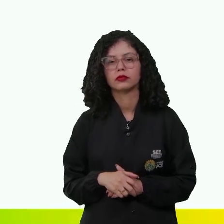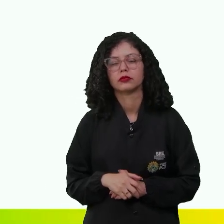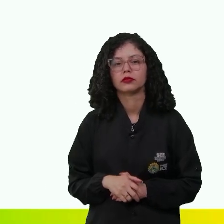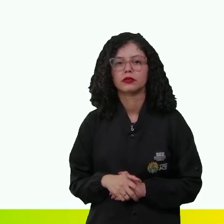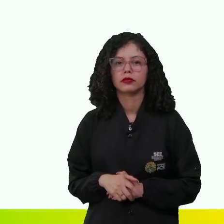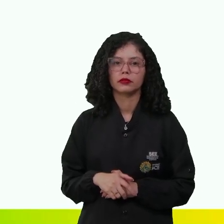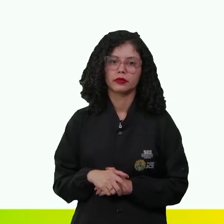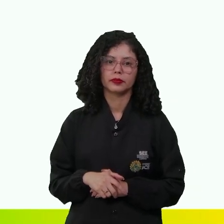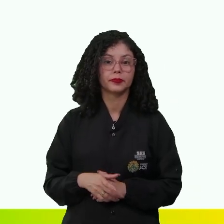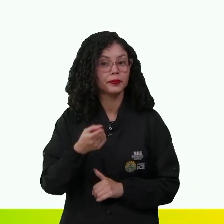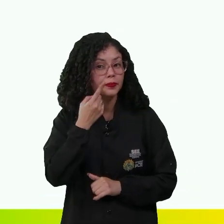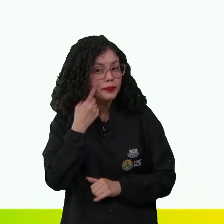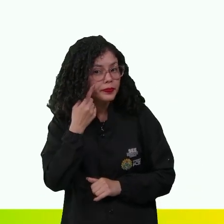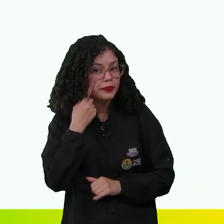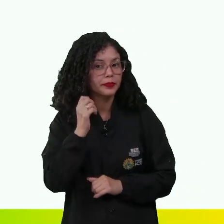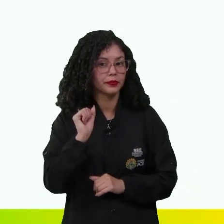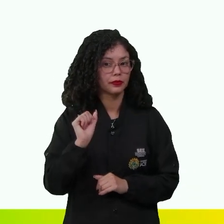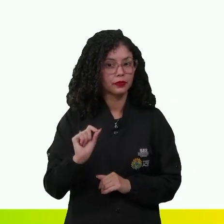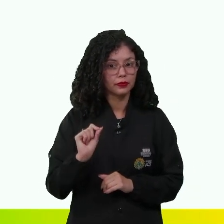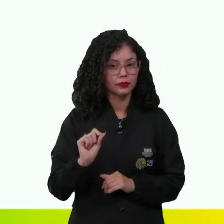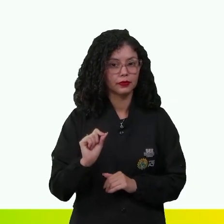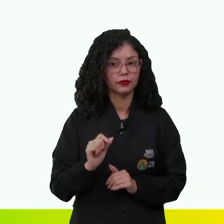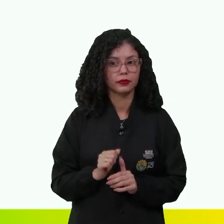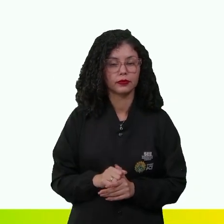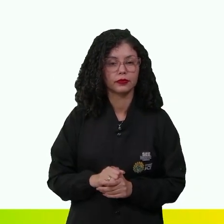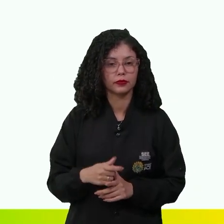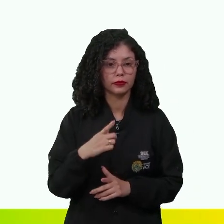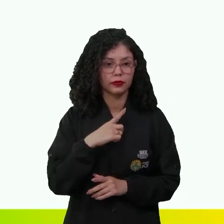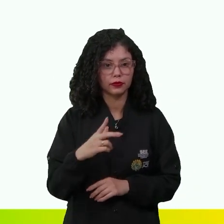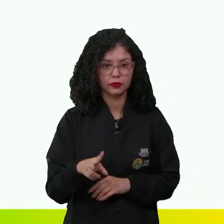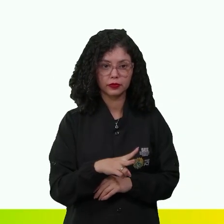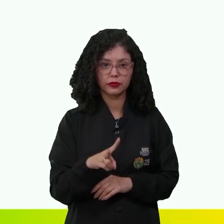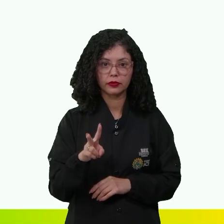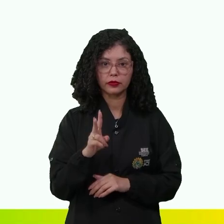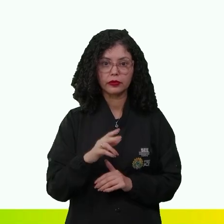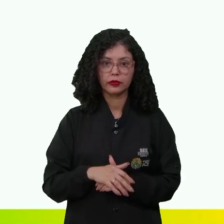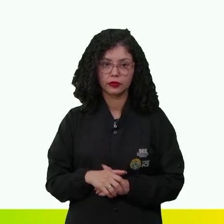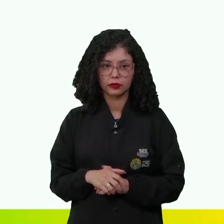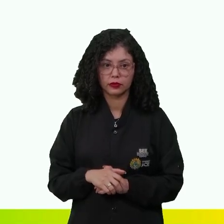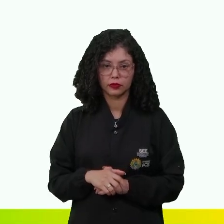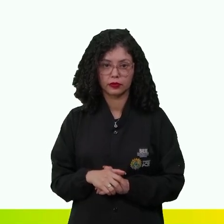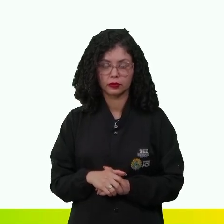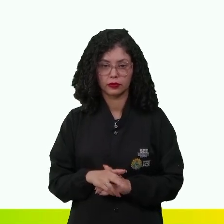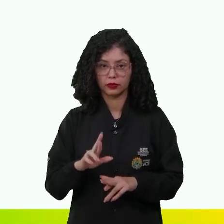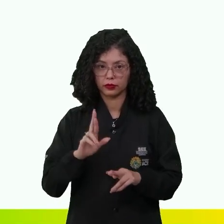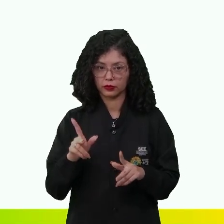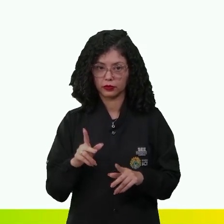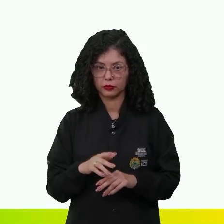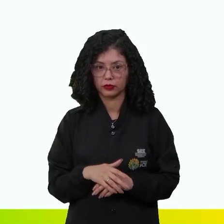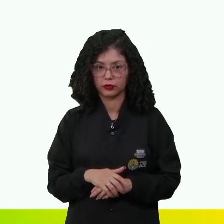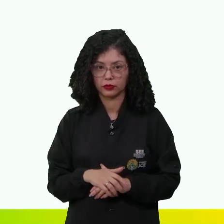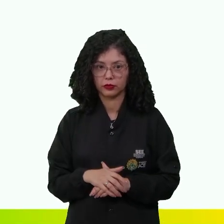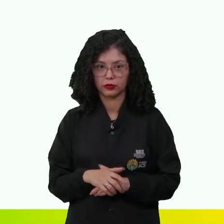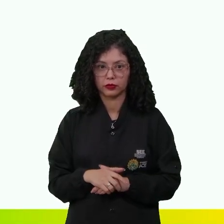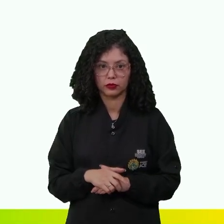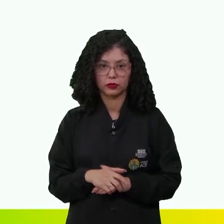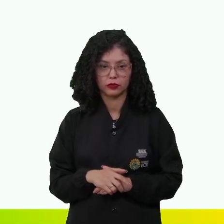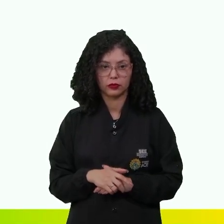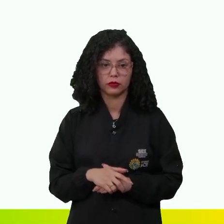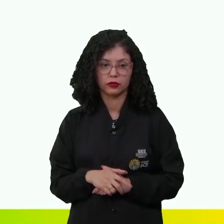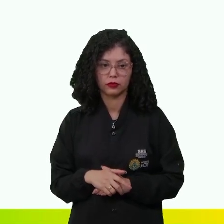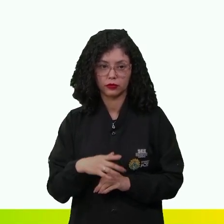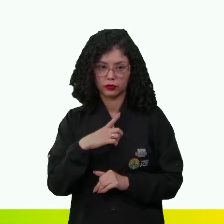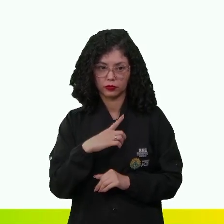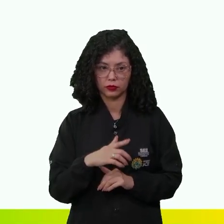Olha como, observe que nós temos valores aí diferentes. Se nós